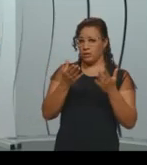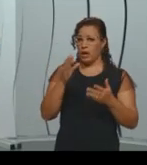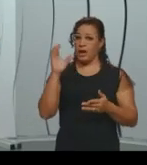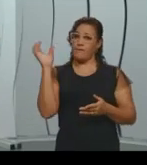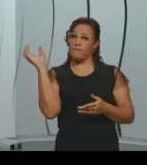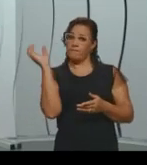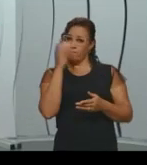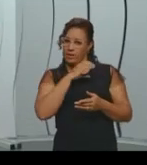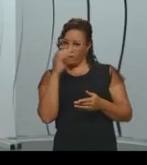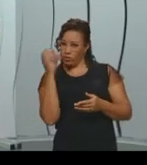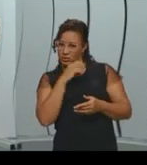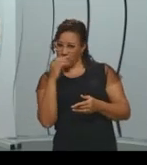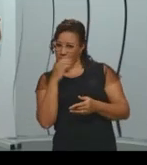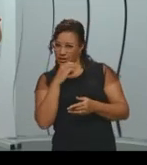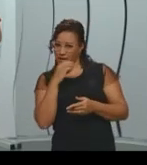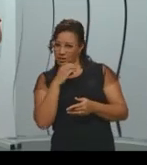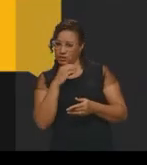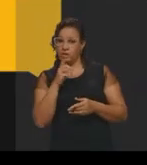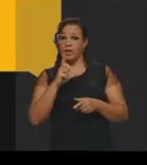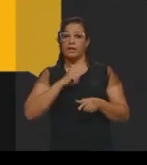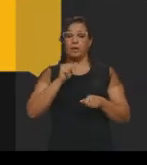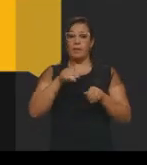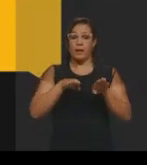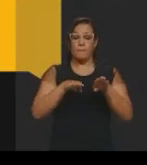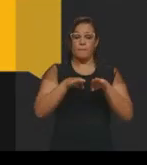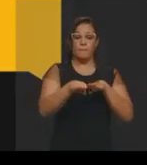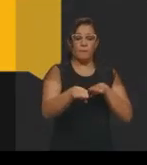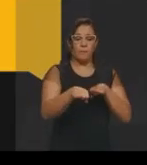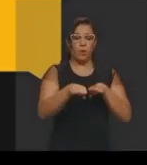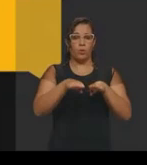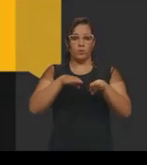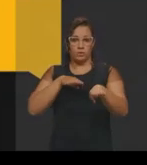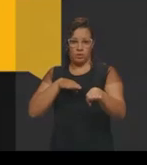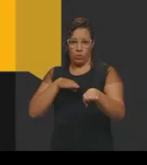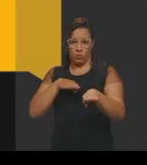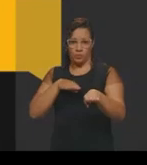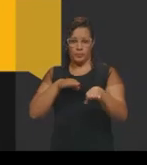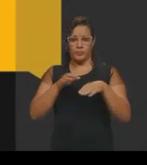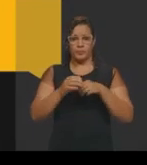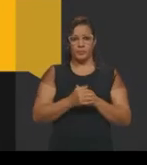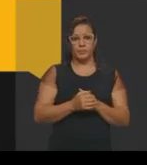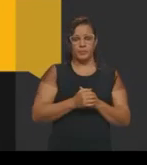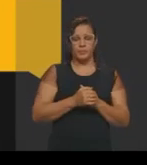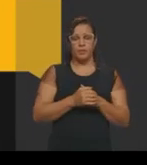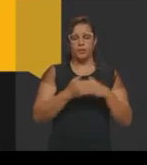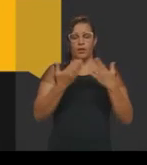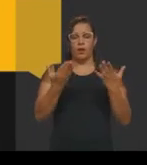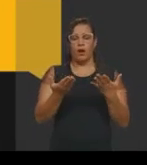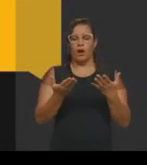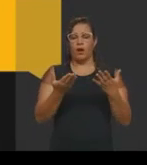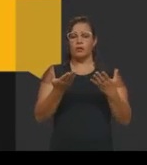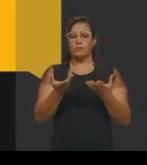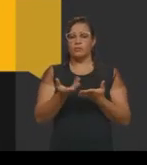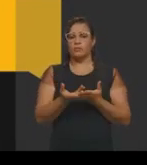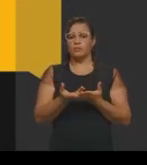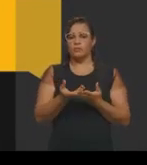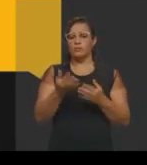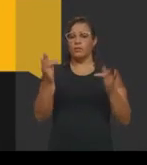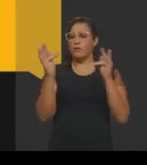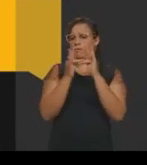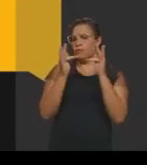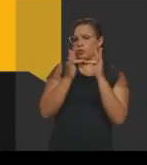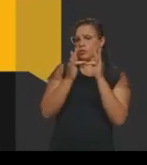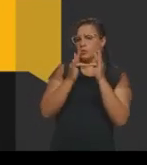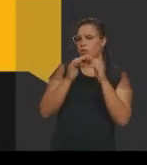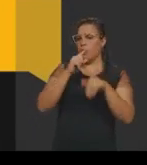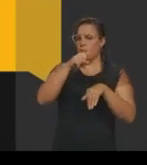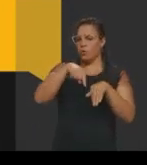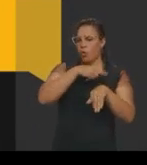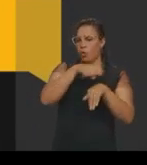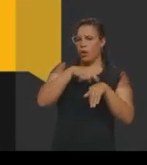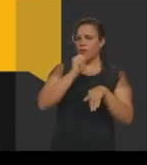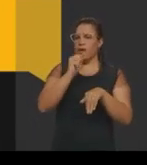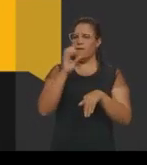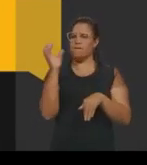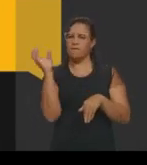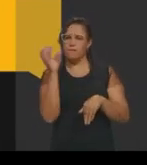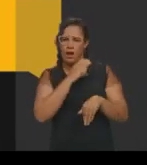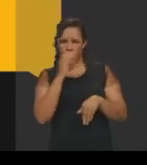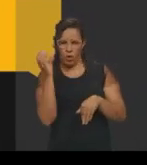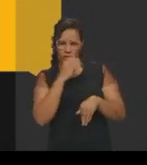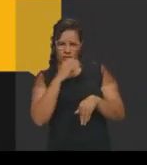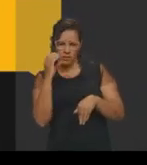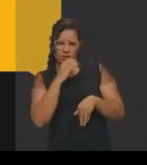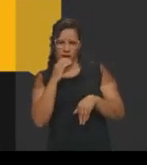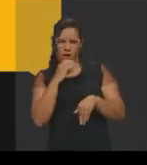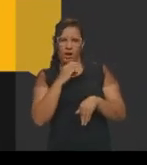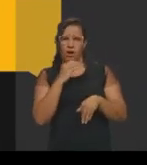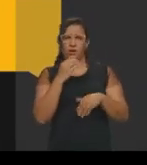a função horária das posições, tá bom? Então, olha só, a função horária da velocidade, ela tem mais ou